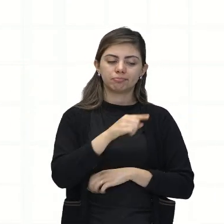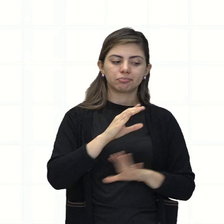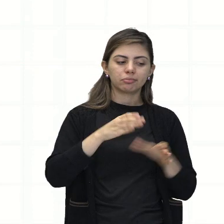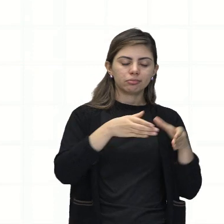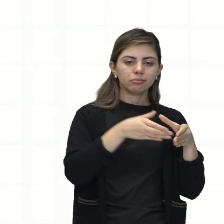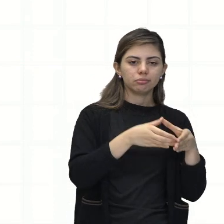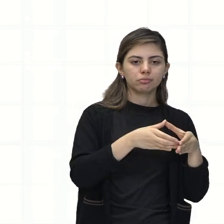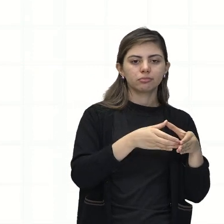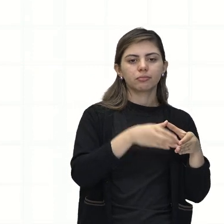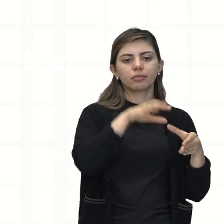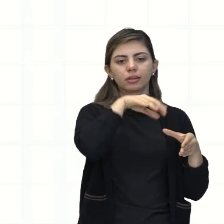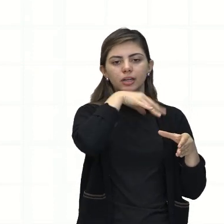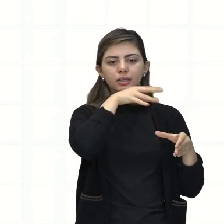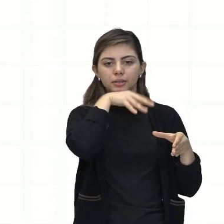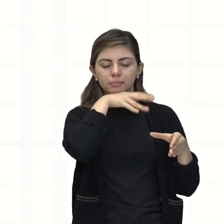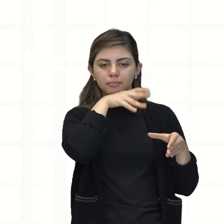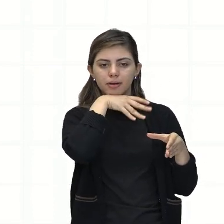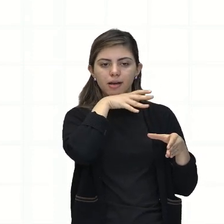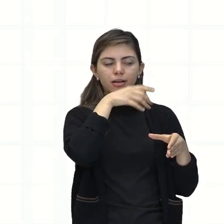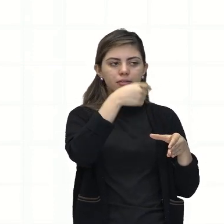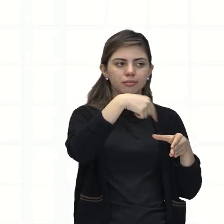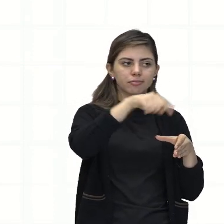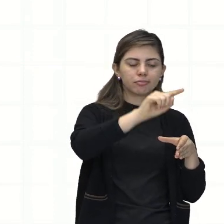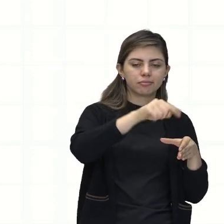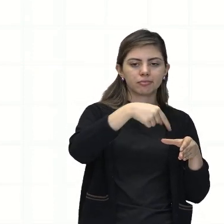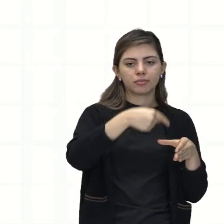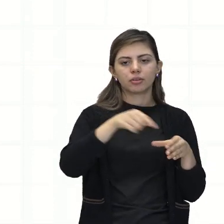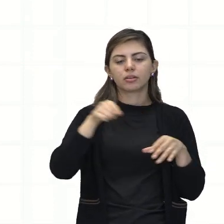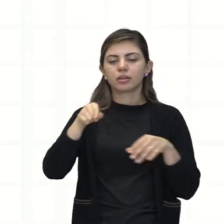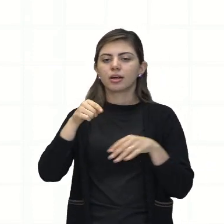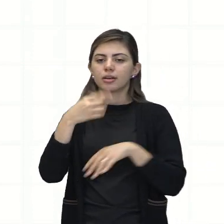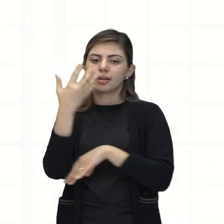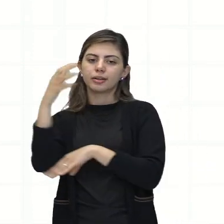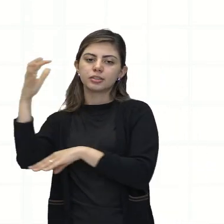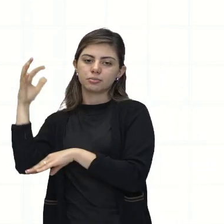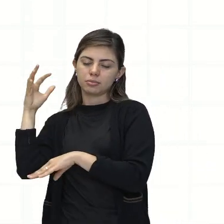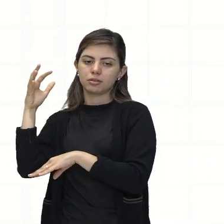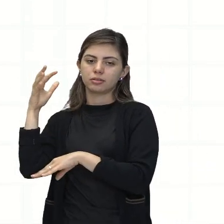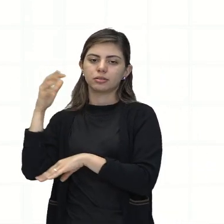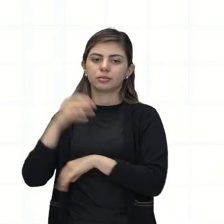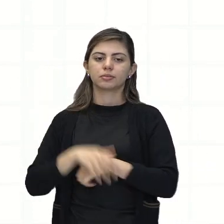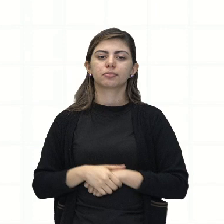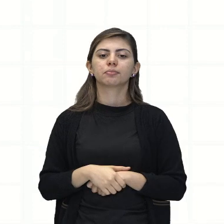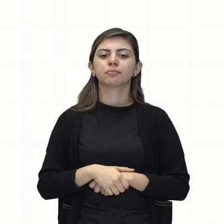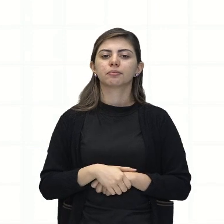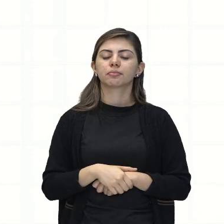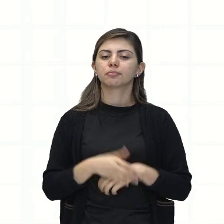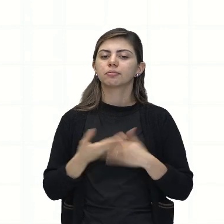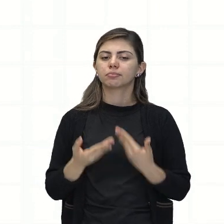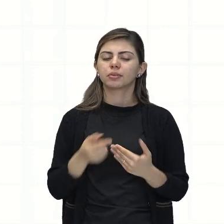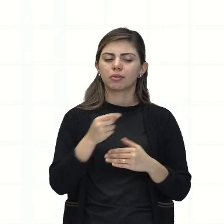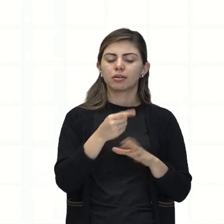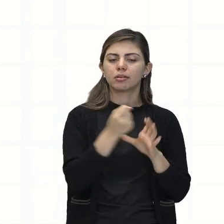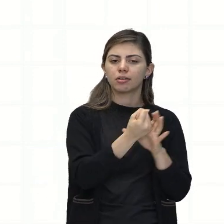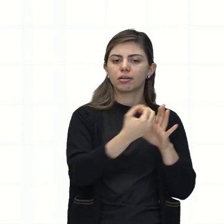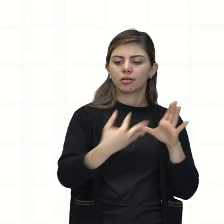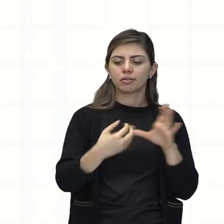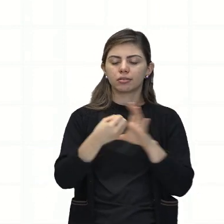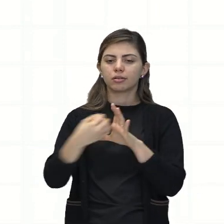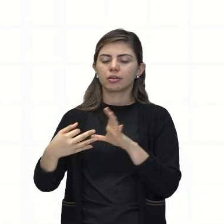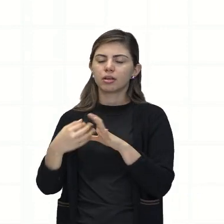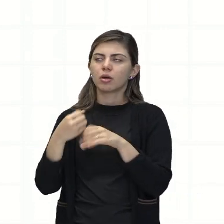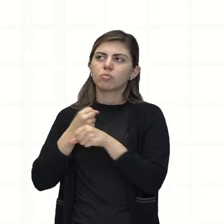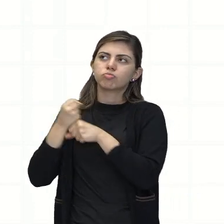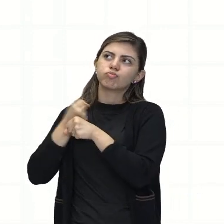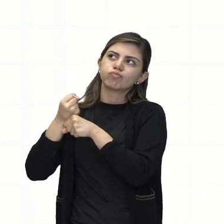que se moviam, e as plantas que não se moviam. Essa classificação ela não durou muito tempo, tá? Até